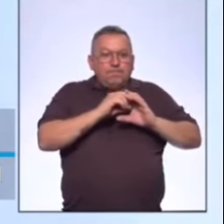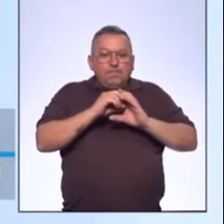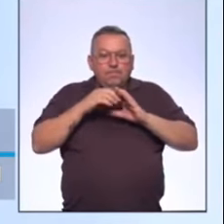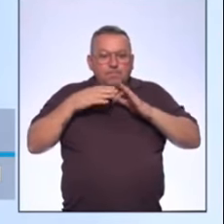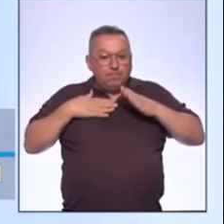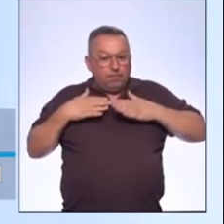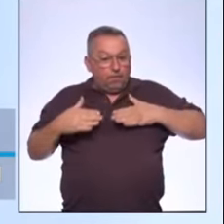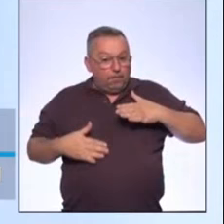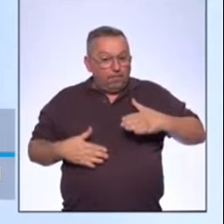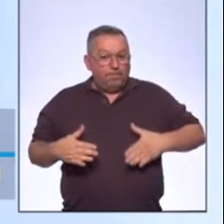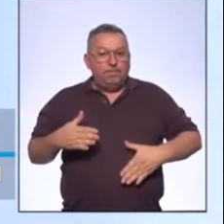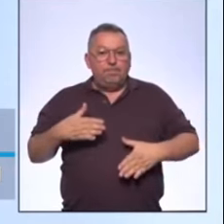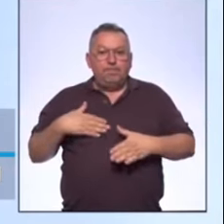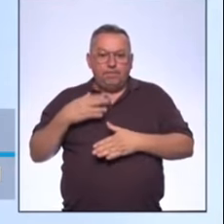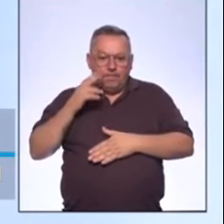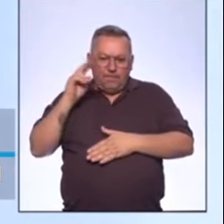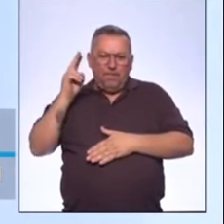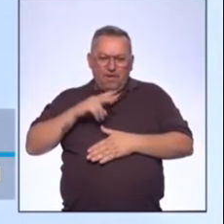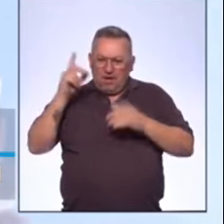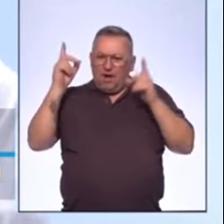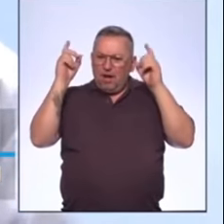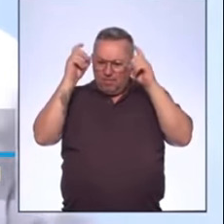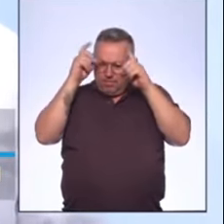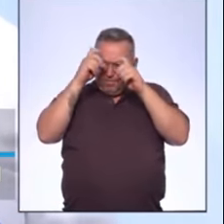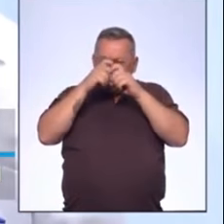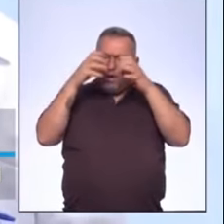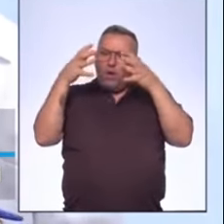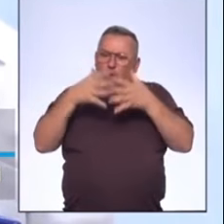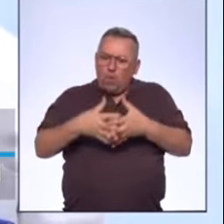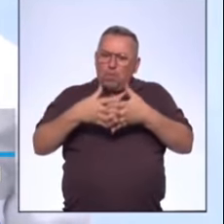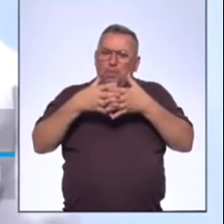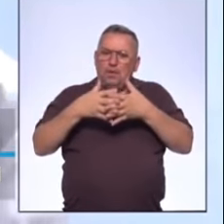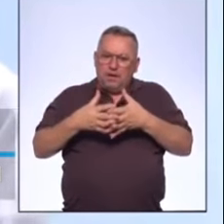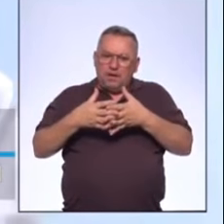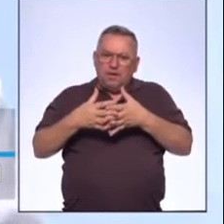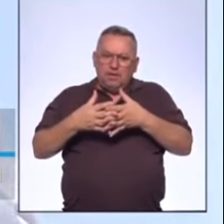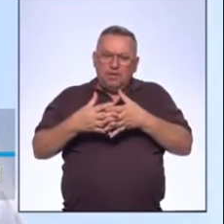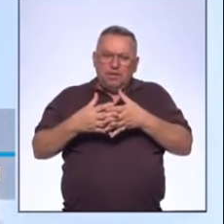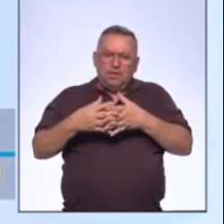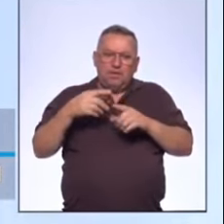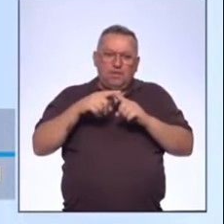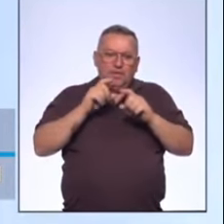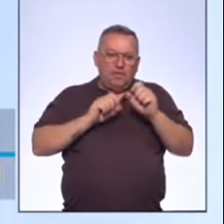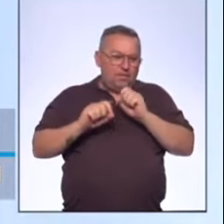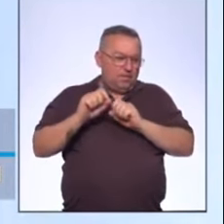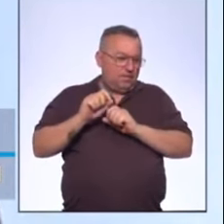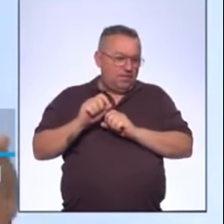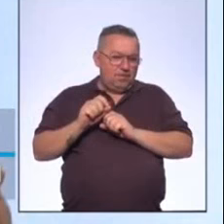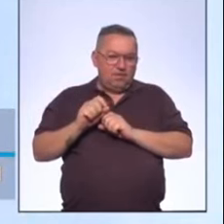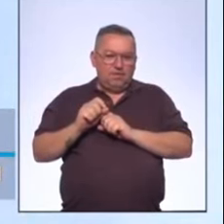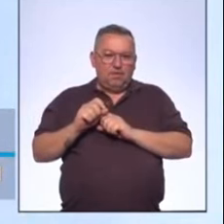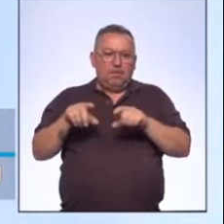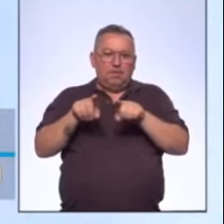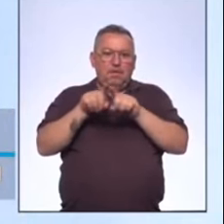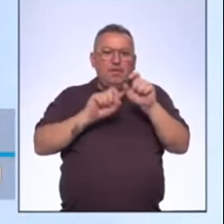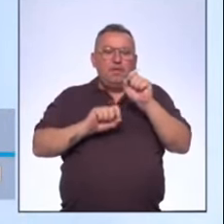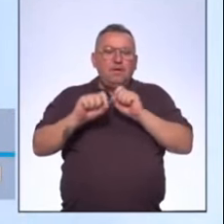Olha a importância do seu sistema circulatório e olha como ele interage com o seu